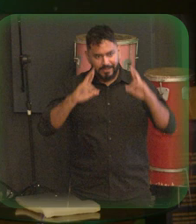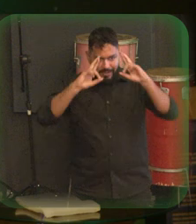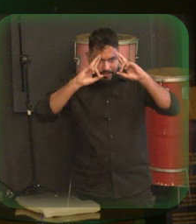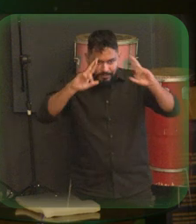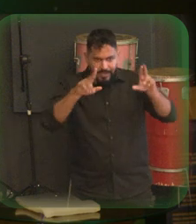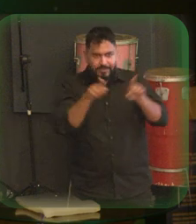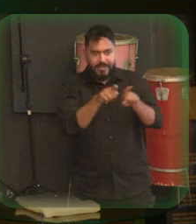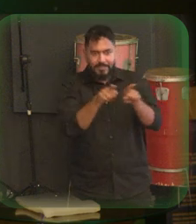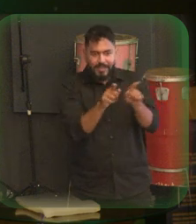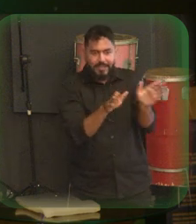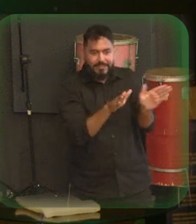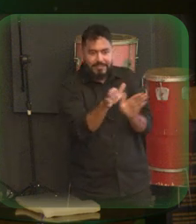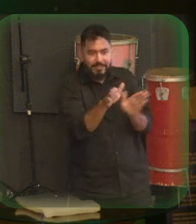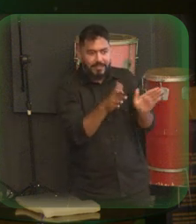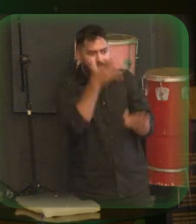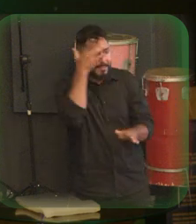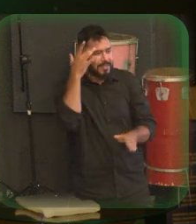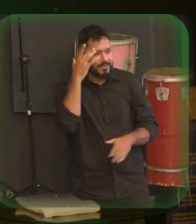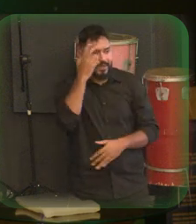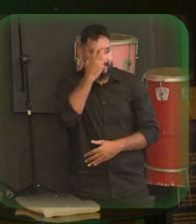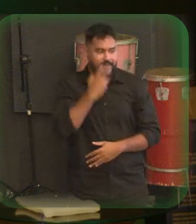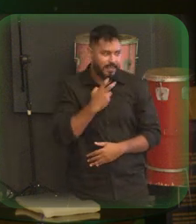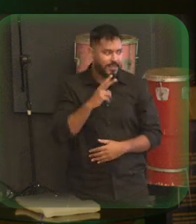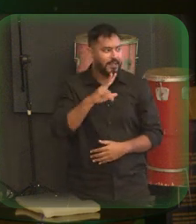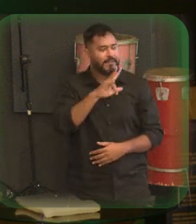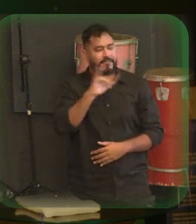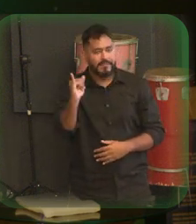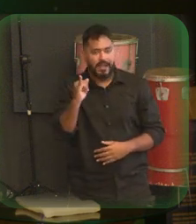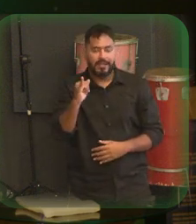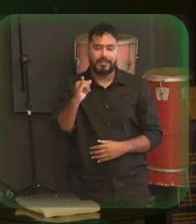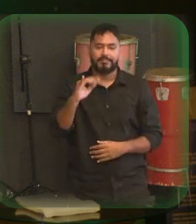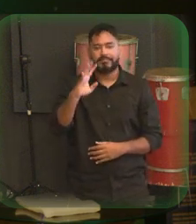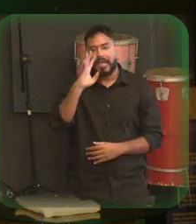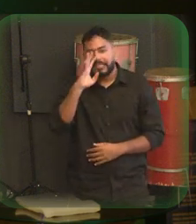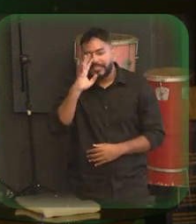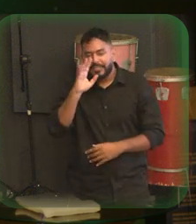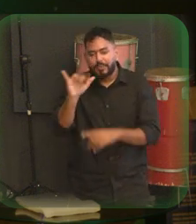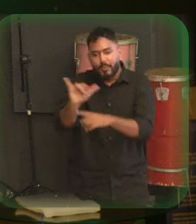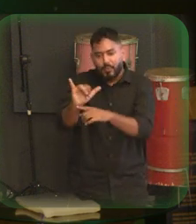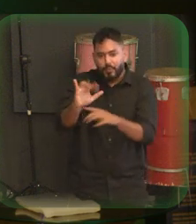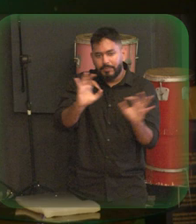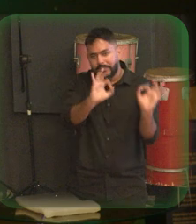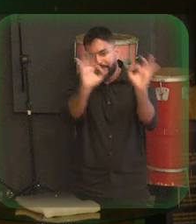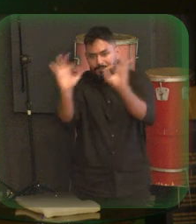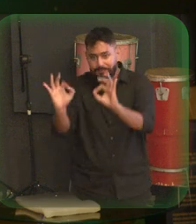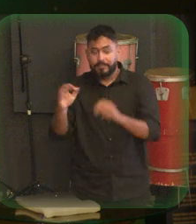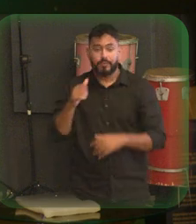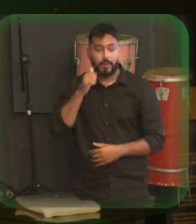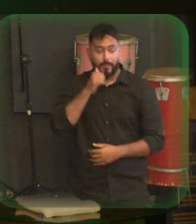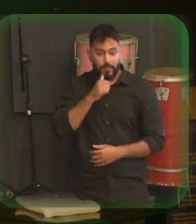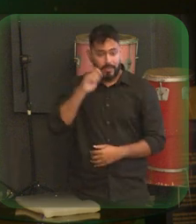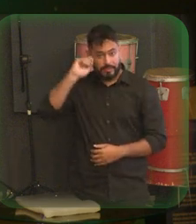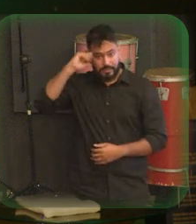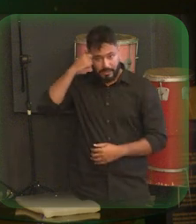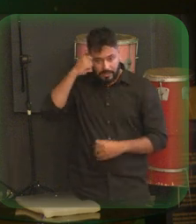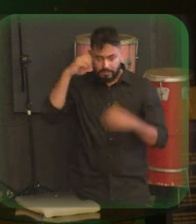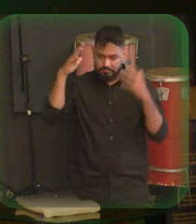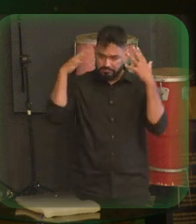de acessibilidade das pessoas cegas que vão nos assistir pelo YouTube. Eu sou uma mulher negra, cabelos